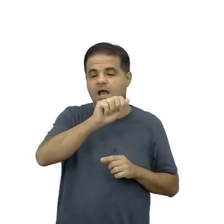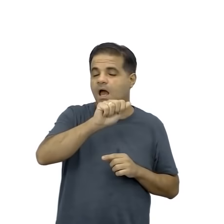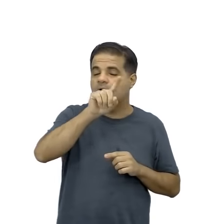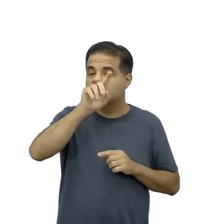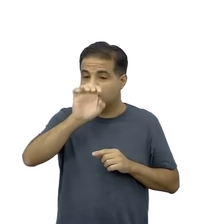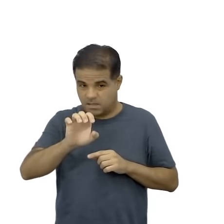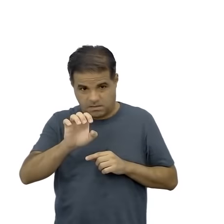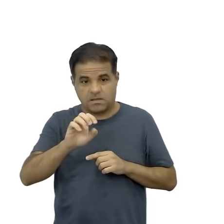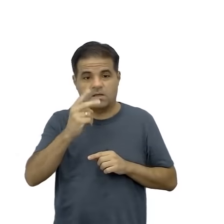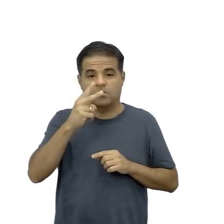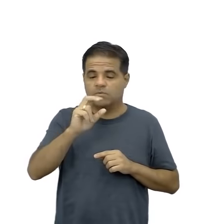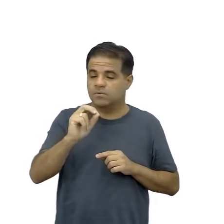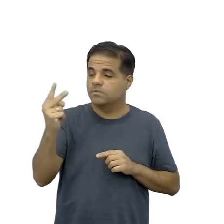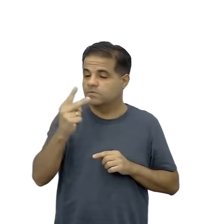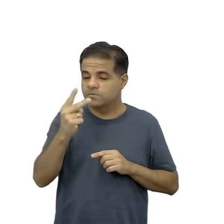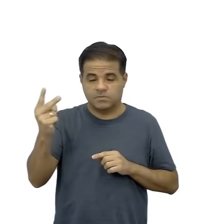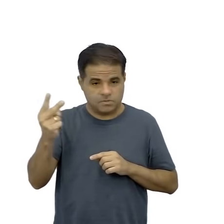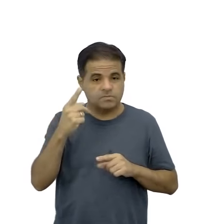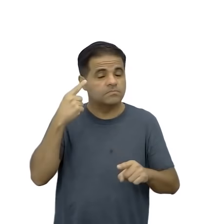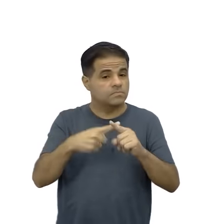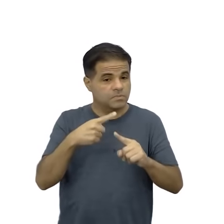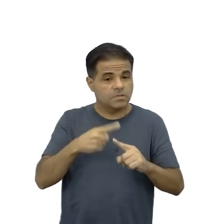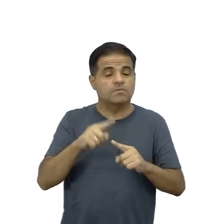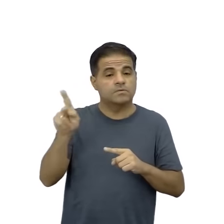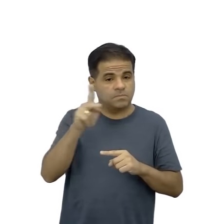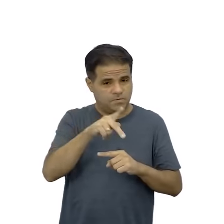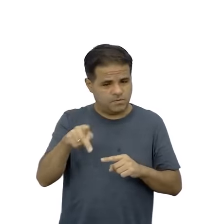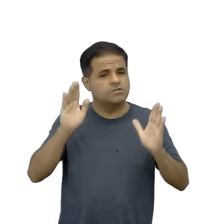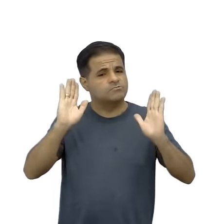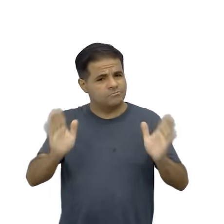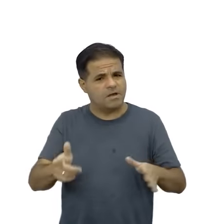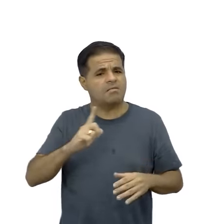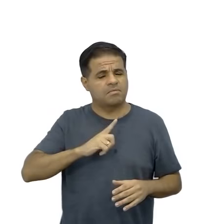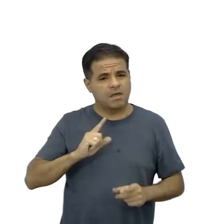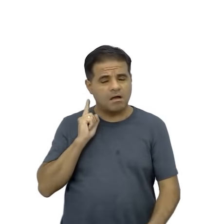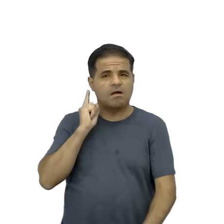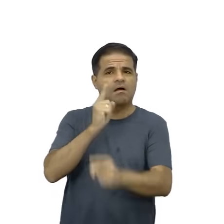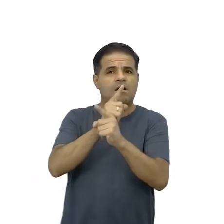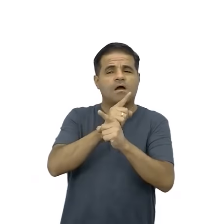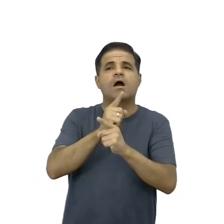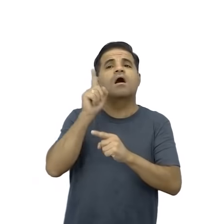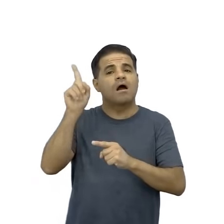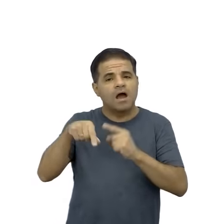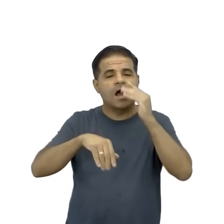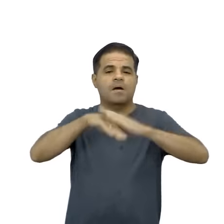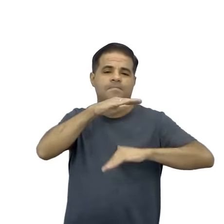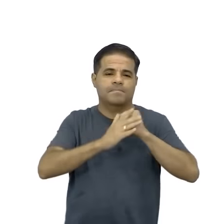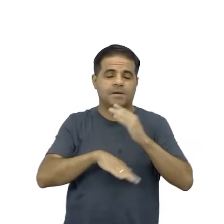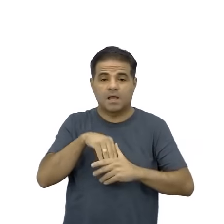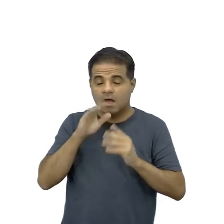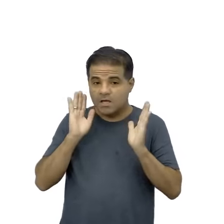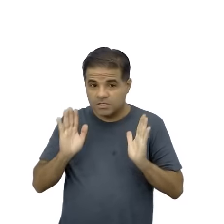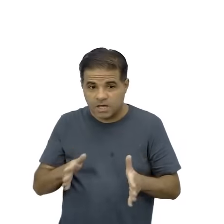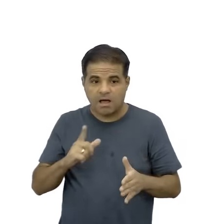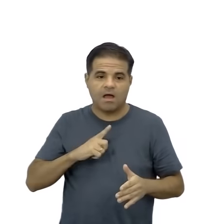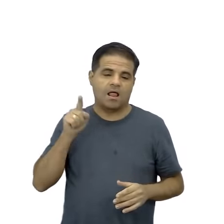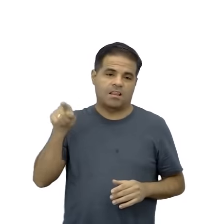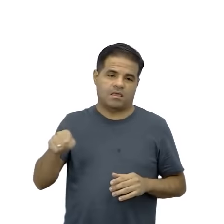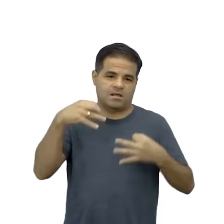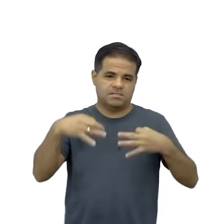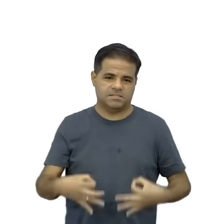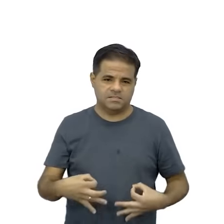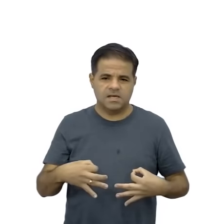né? 2022, porque vocês, professores, já têm, identifico essas habilidades. Então, eu identifiquei aquela que estava com a